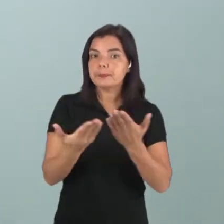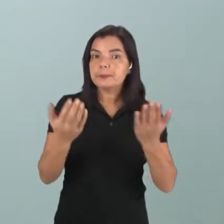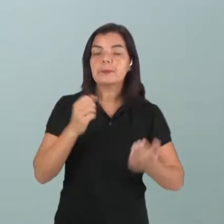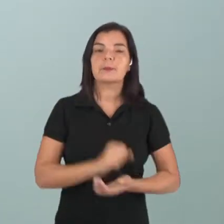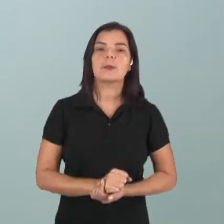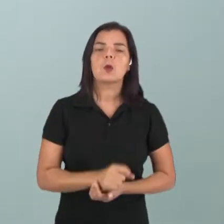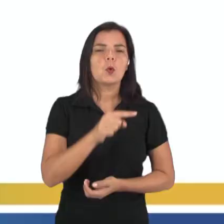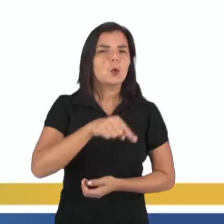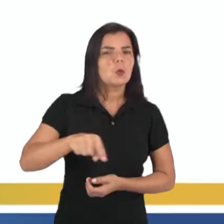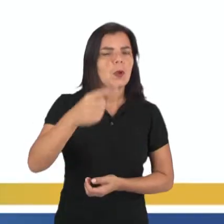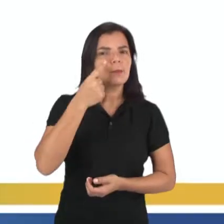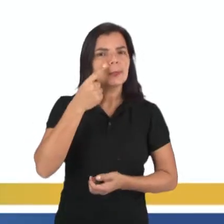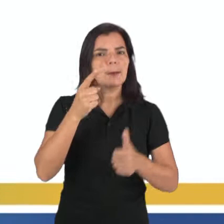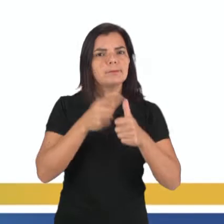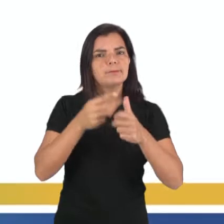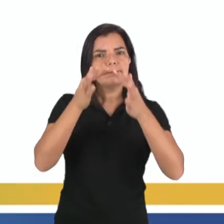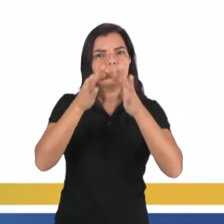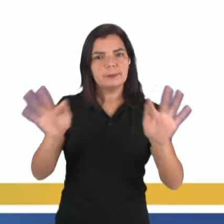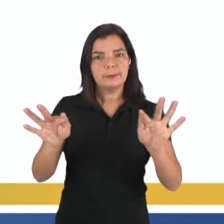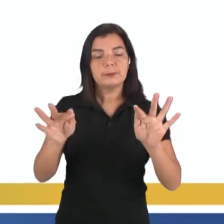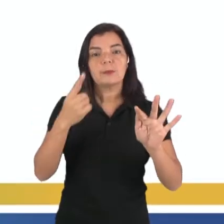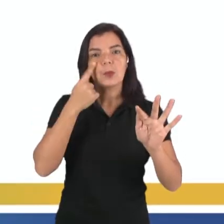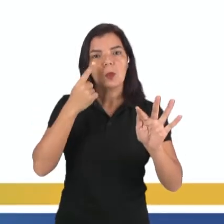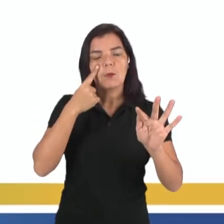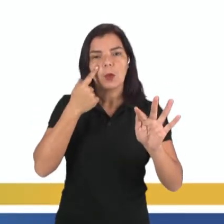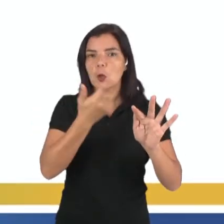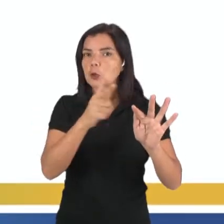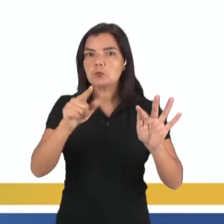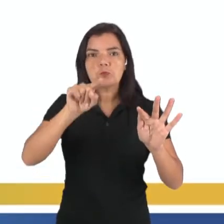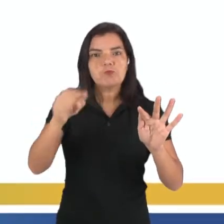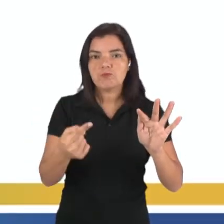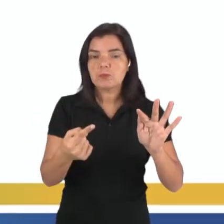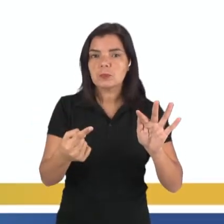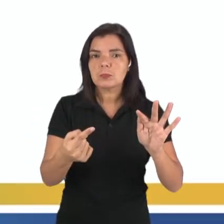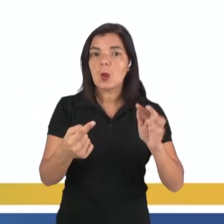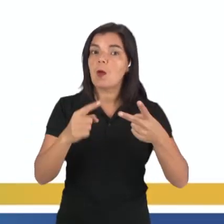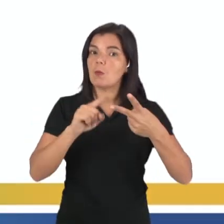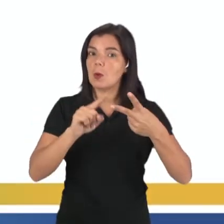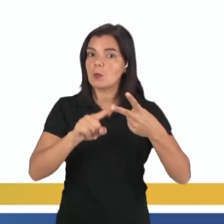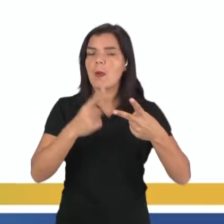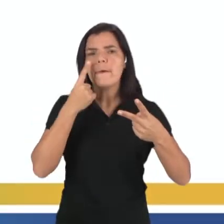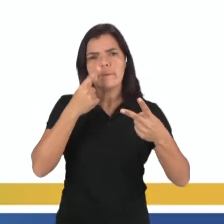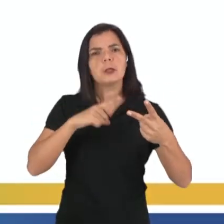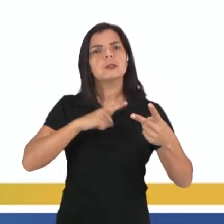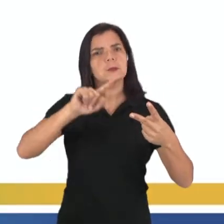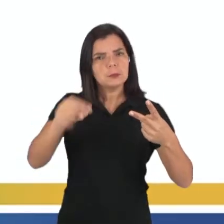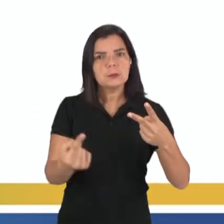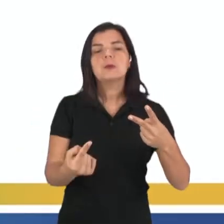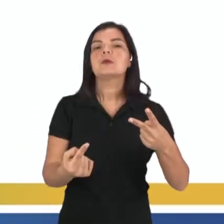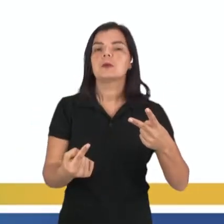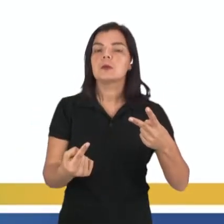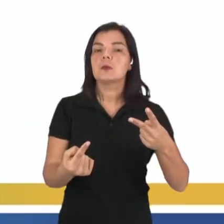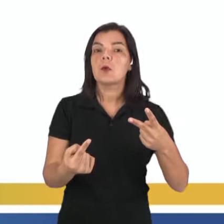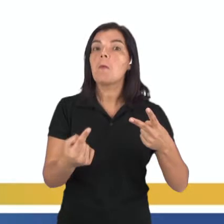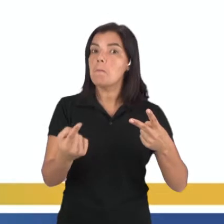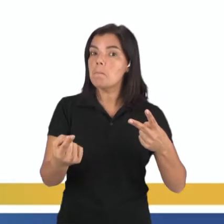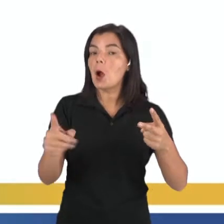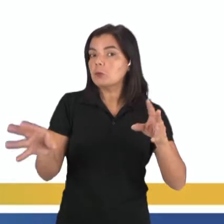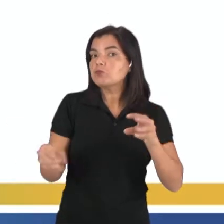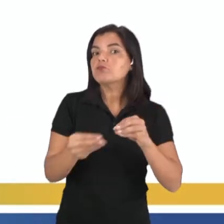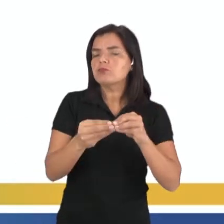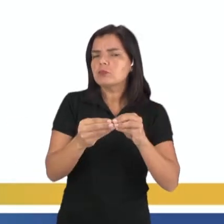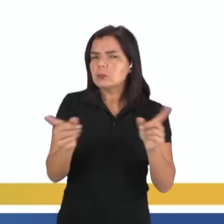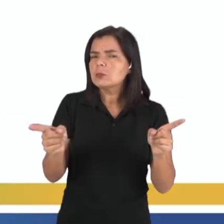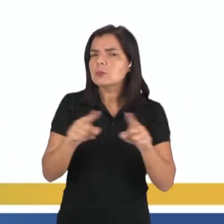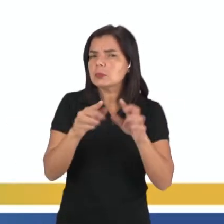só, quando você olha para a primeira frase, você vê que não tem a vírgula. Quando você olha para a segunda, você vê que tem a vírgula. Por mais que seja um elemento ali